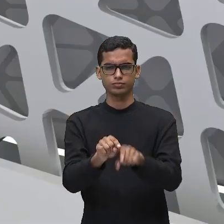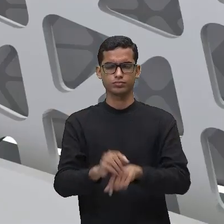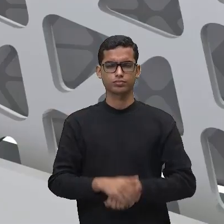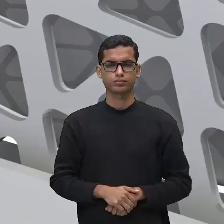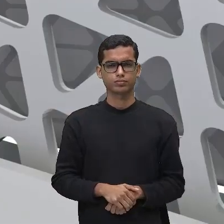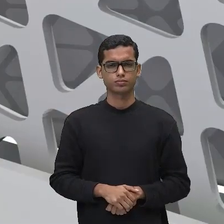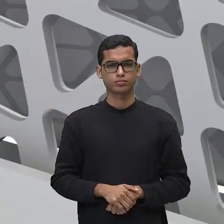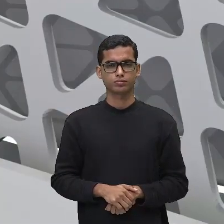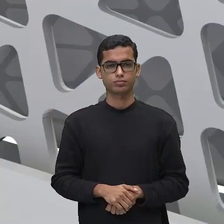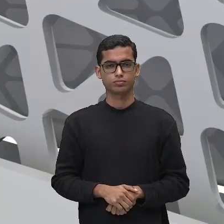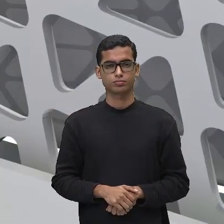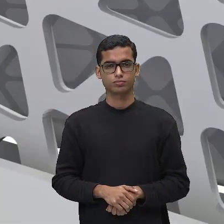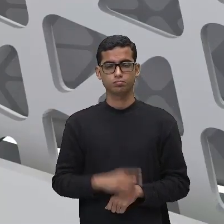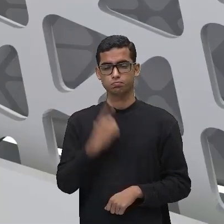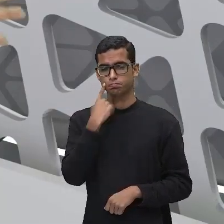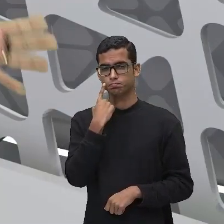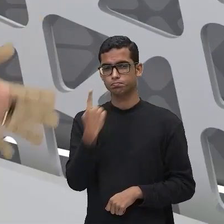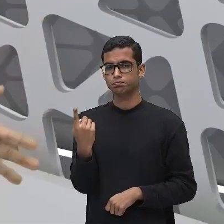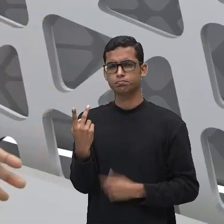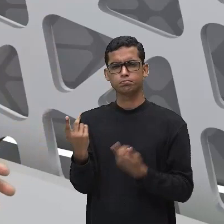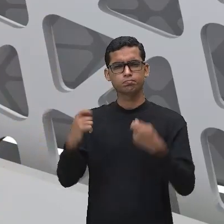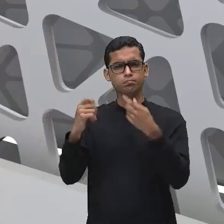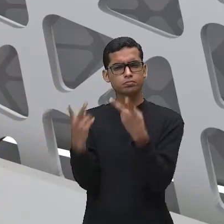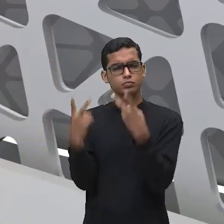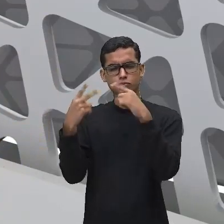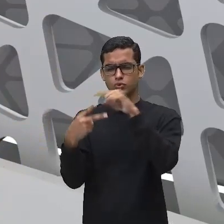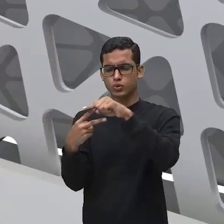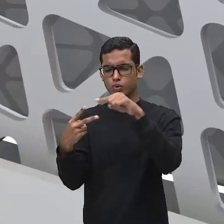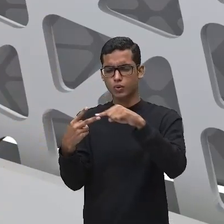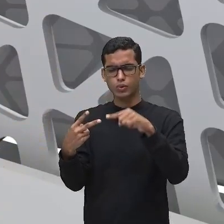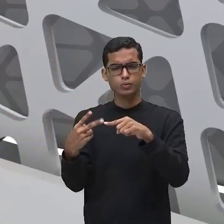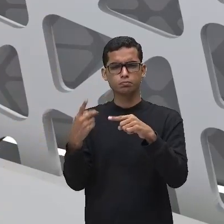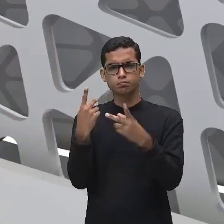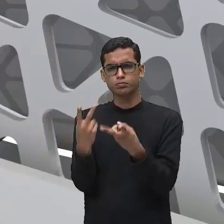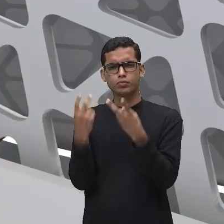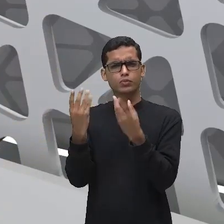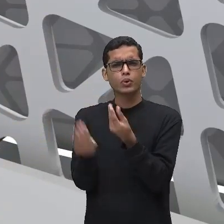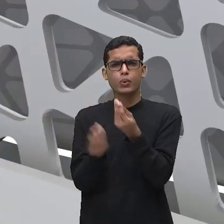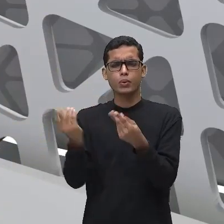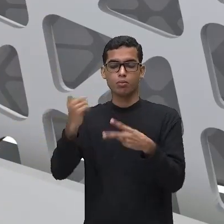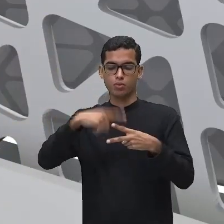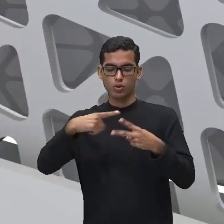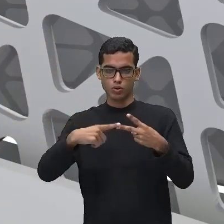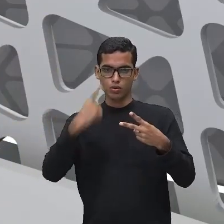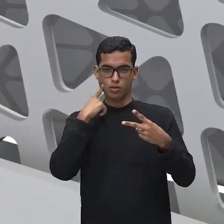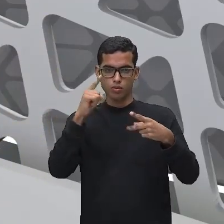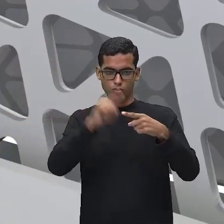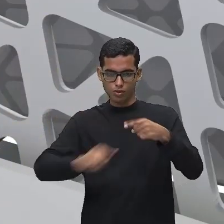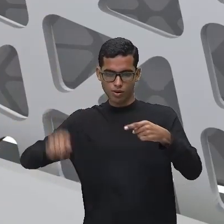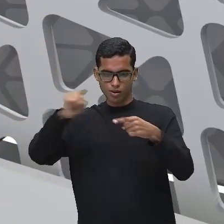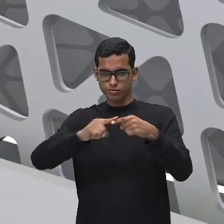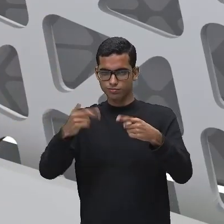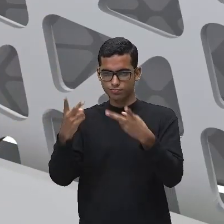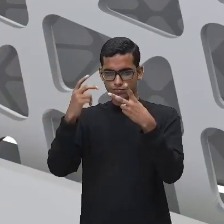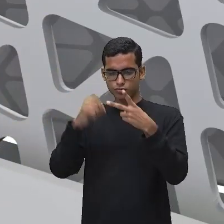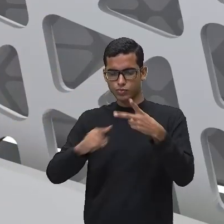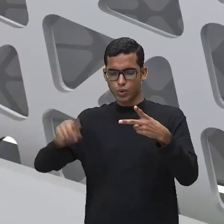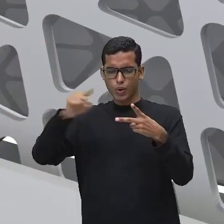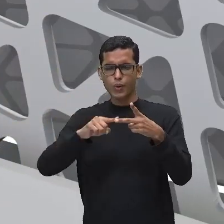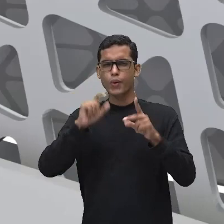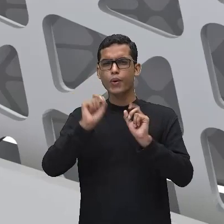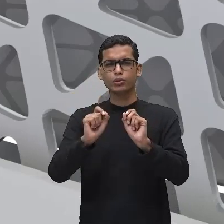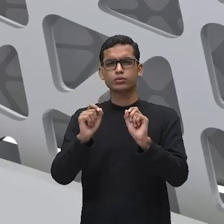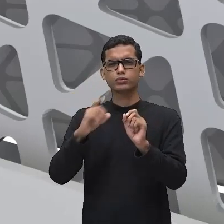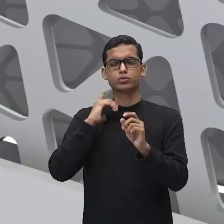podemos observar nesses gráficos de emissão de gás carbônico e de